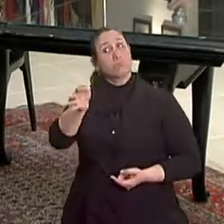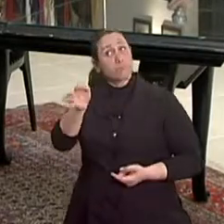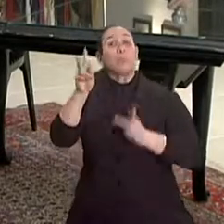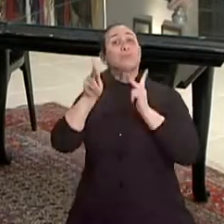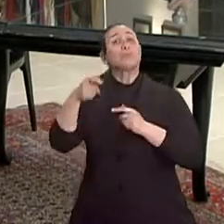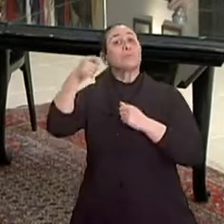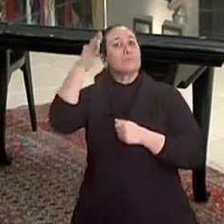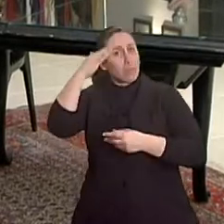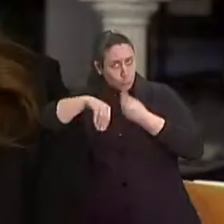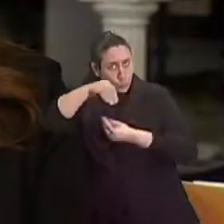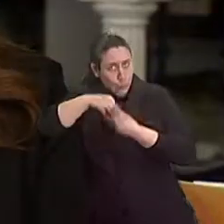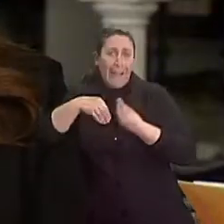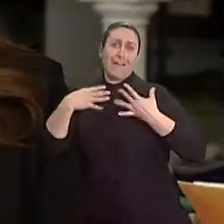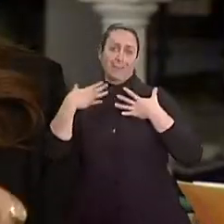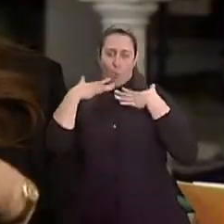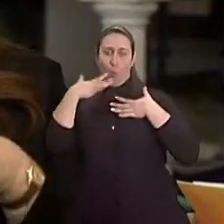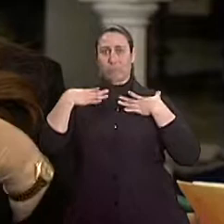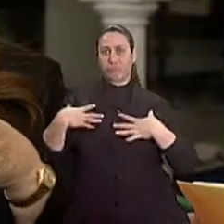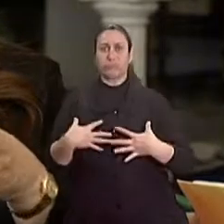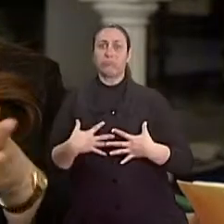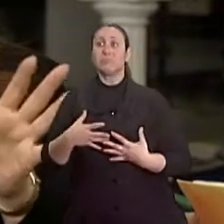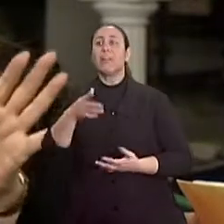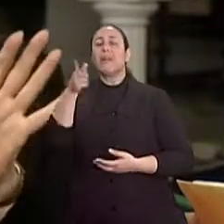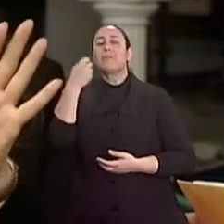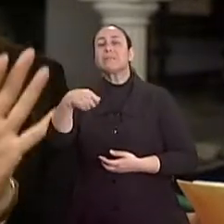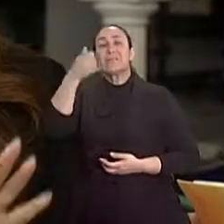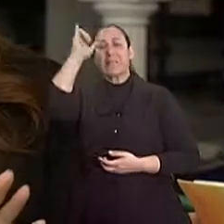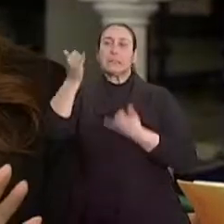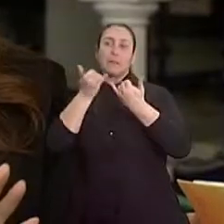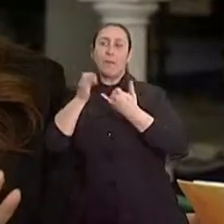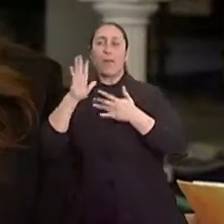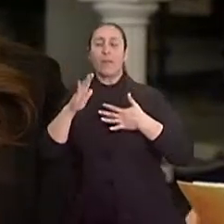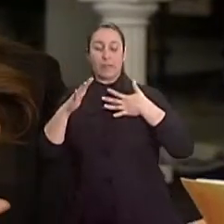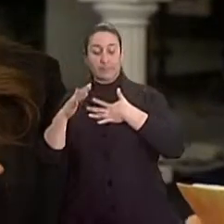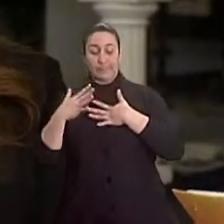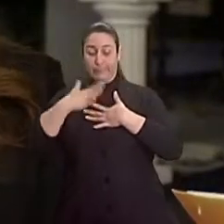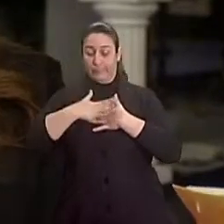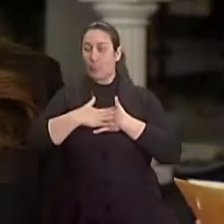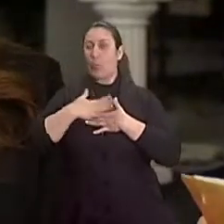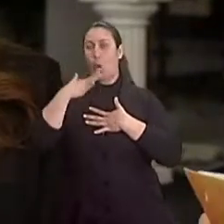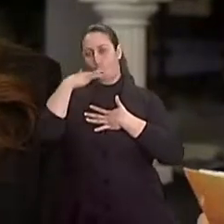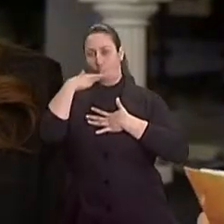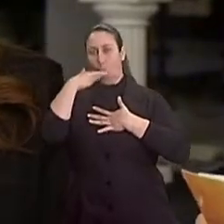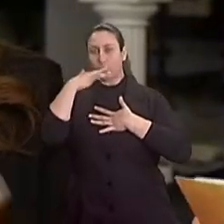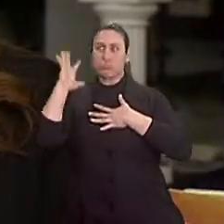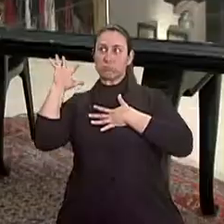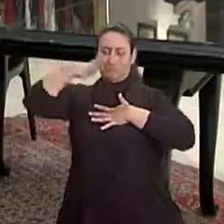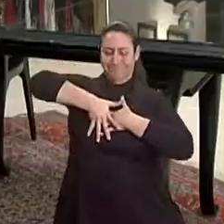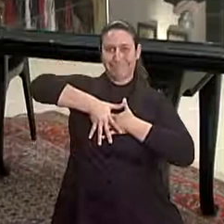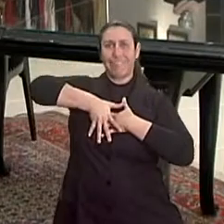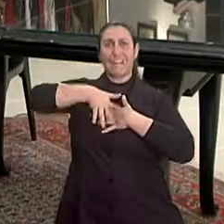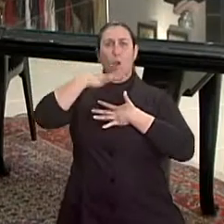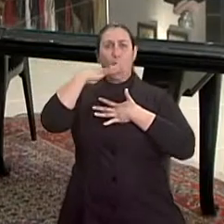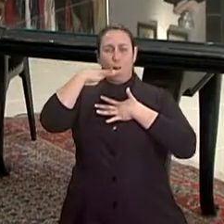Claro. É outra questão. Sempre botar muita cor em cima de cores básicas. Um toque de cor em cima de